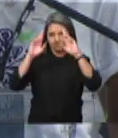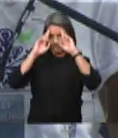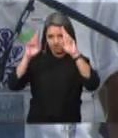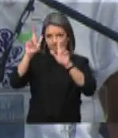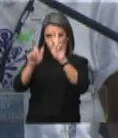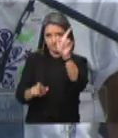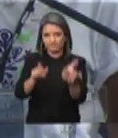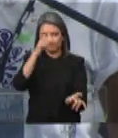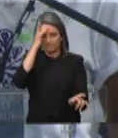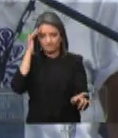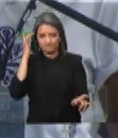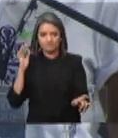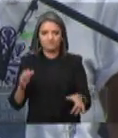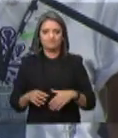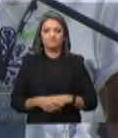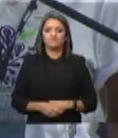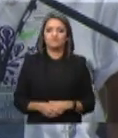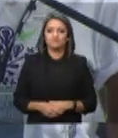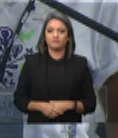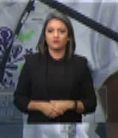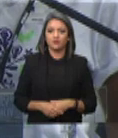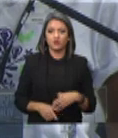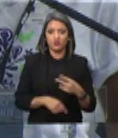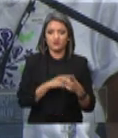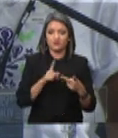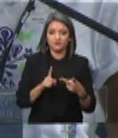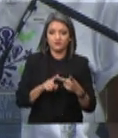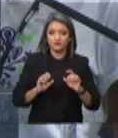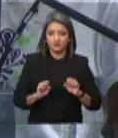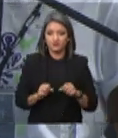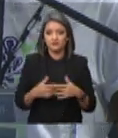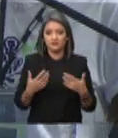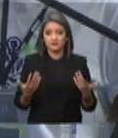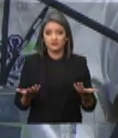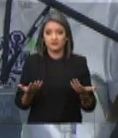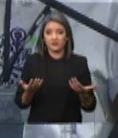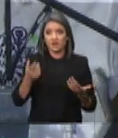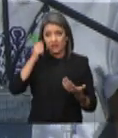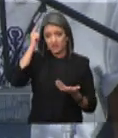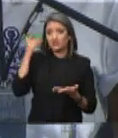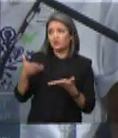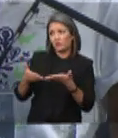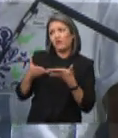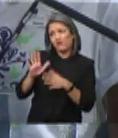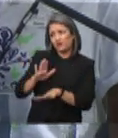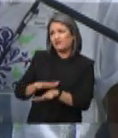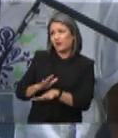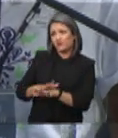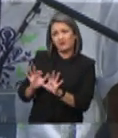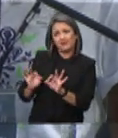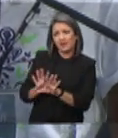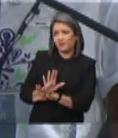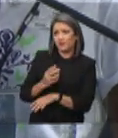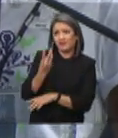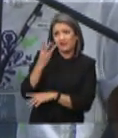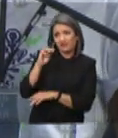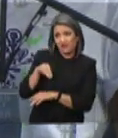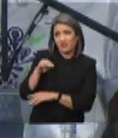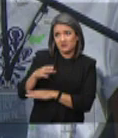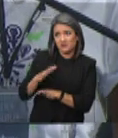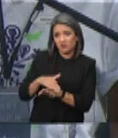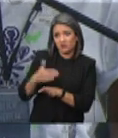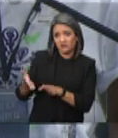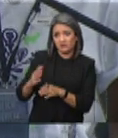o sujeito em sua totalidade dois fortalecimento tanto finalizando a quase 3 minutos por